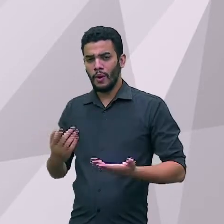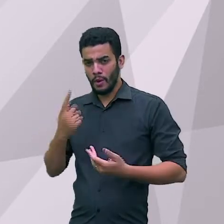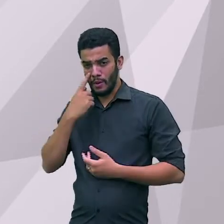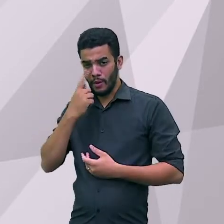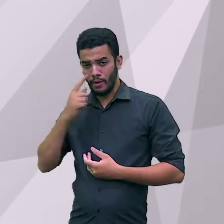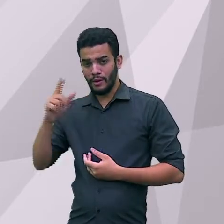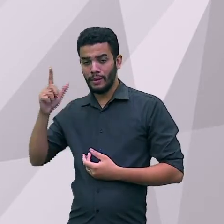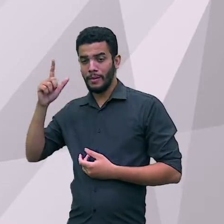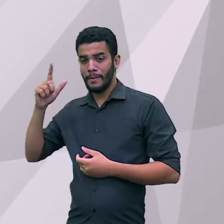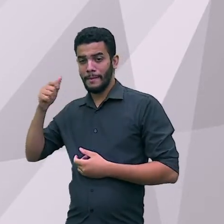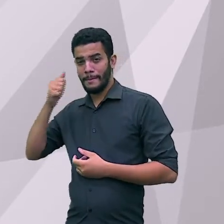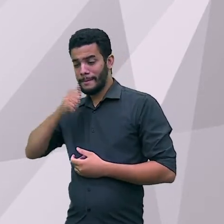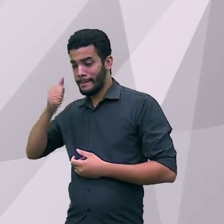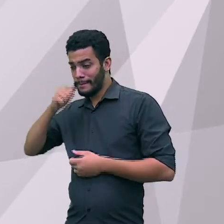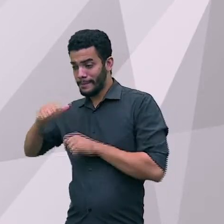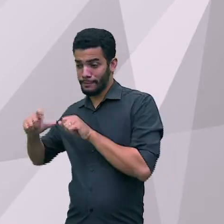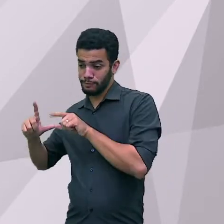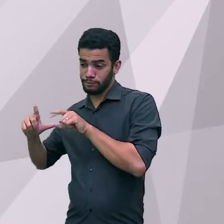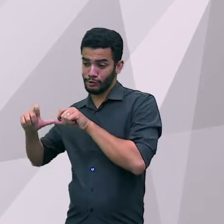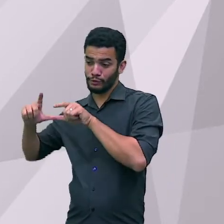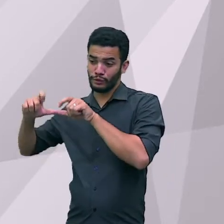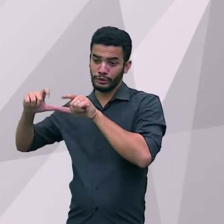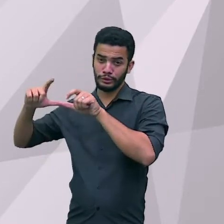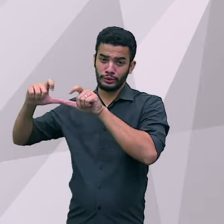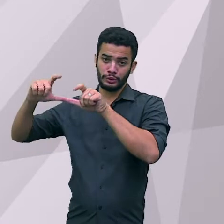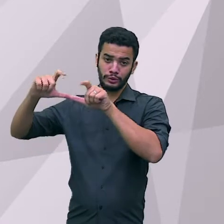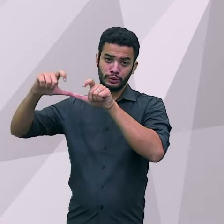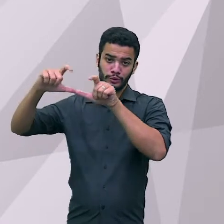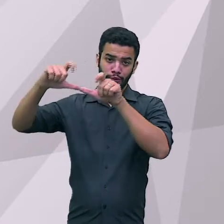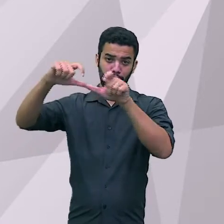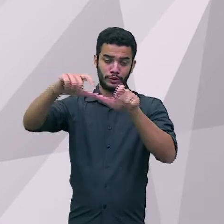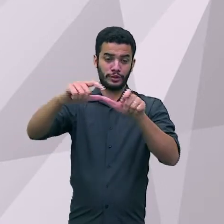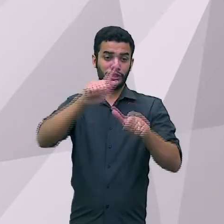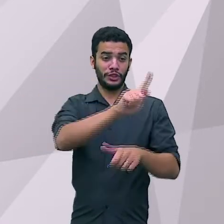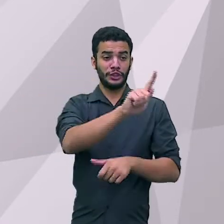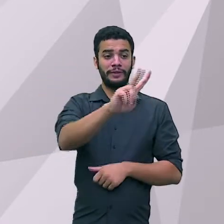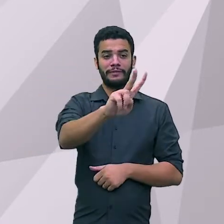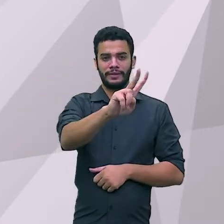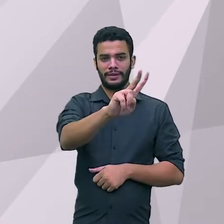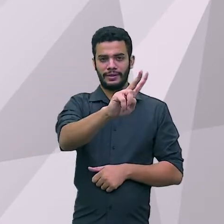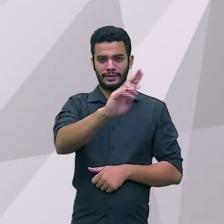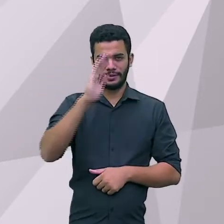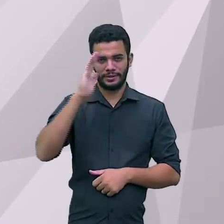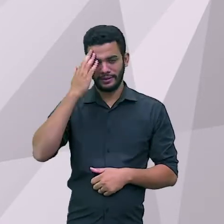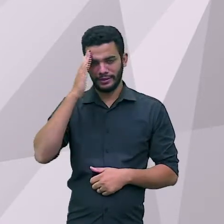comigo? Marina viajou para Governador Valadares.